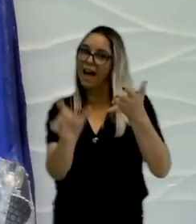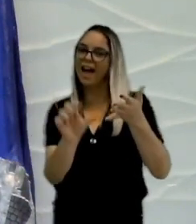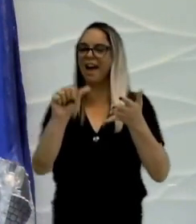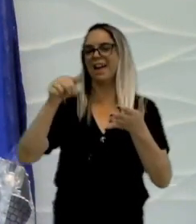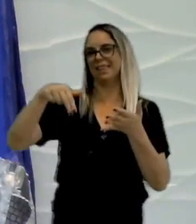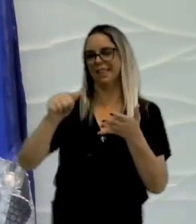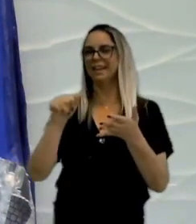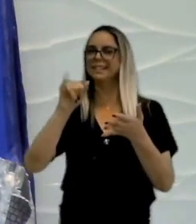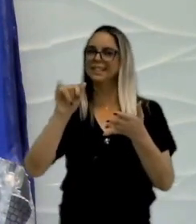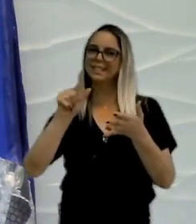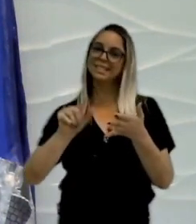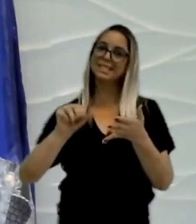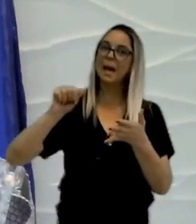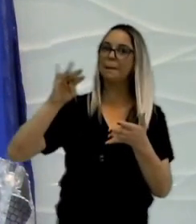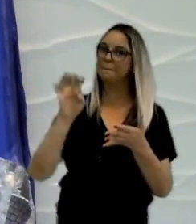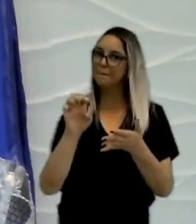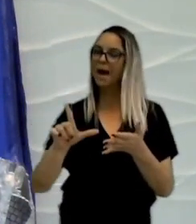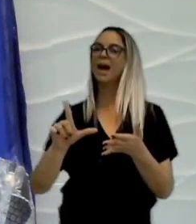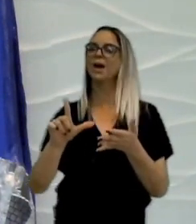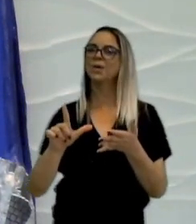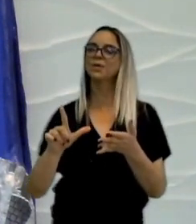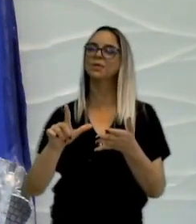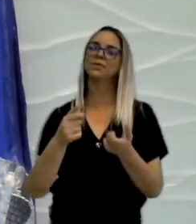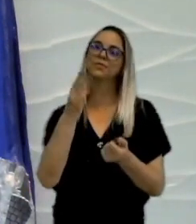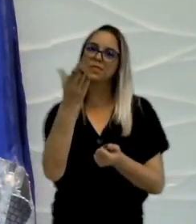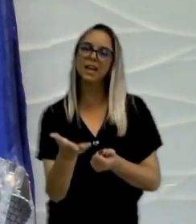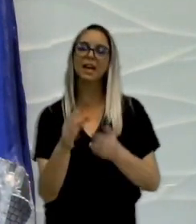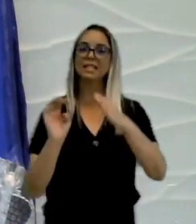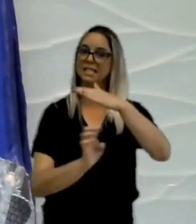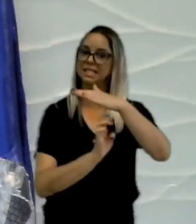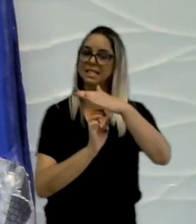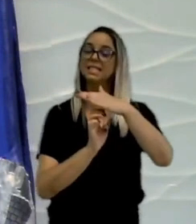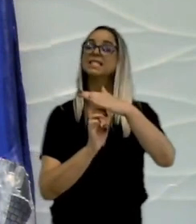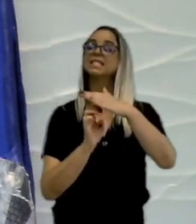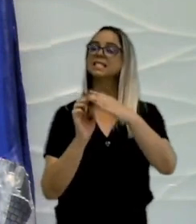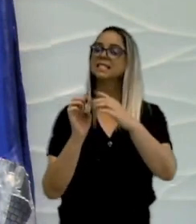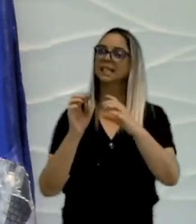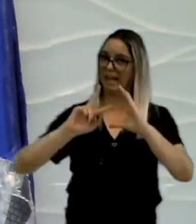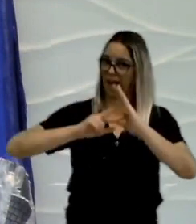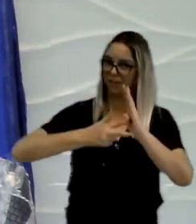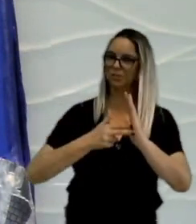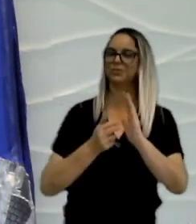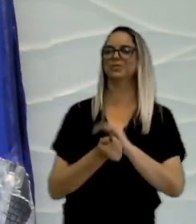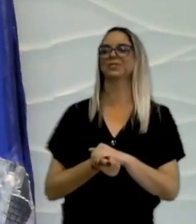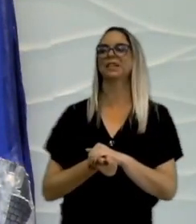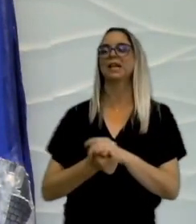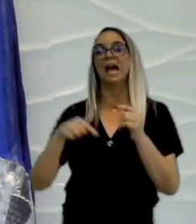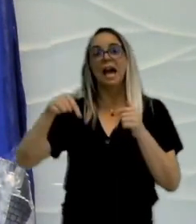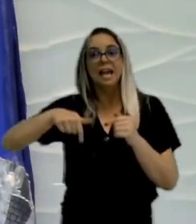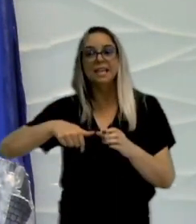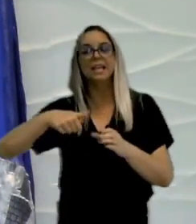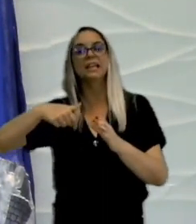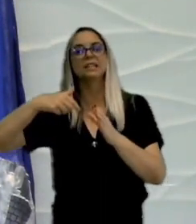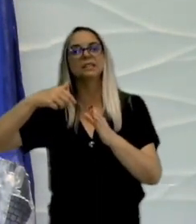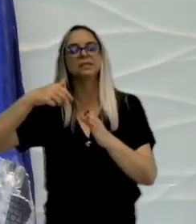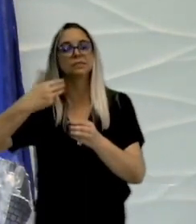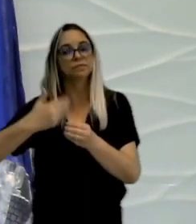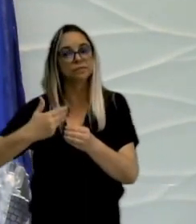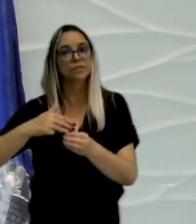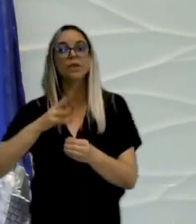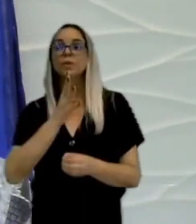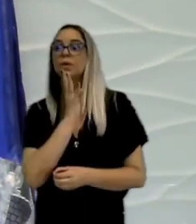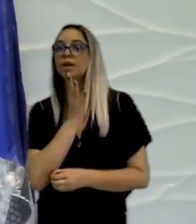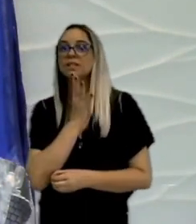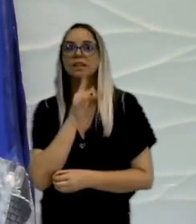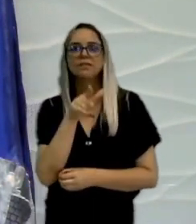do Sindicato dos Servidores Públicos Municipais, pois nosso município aqui é conhecedor de todos,